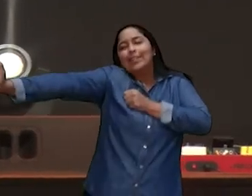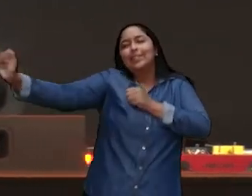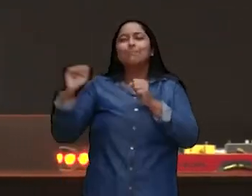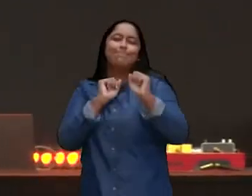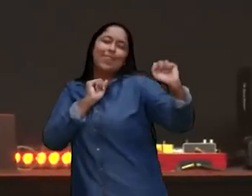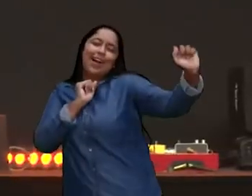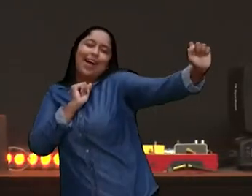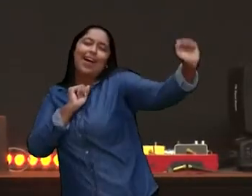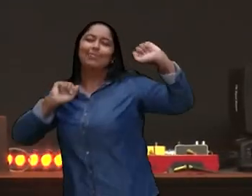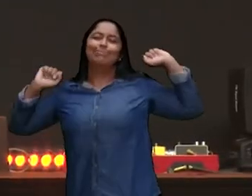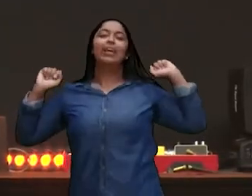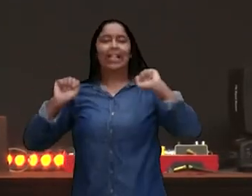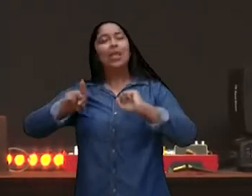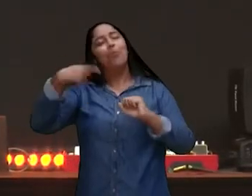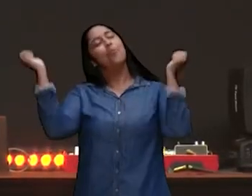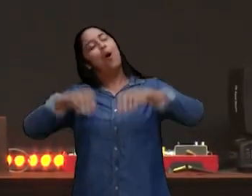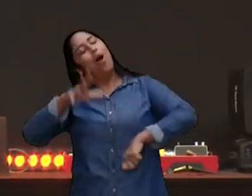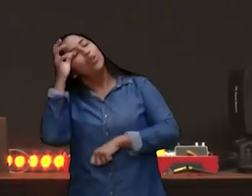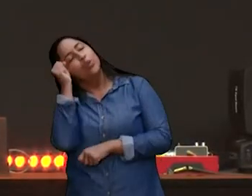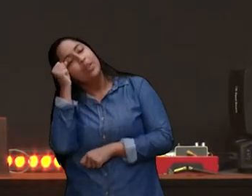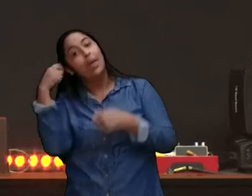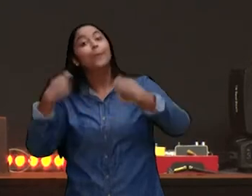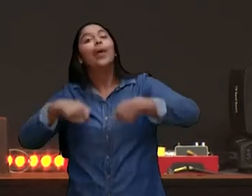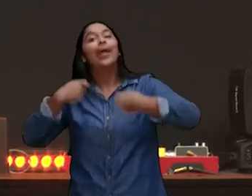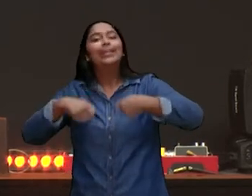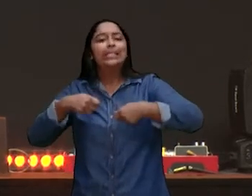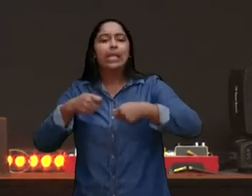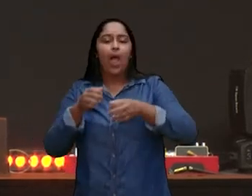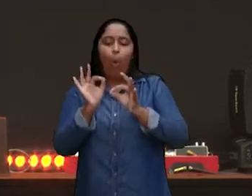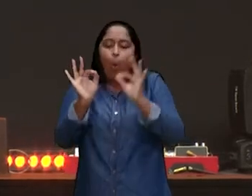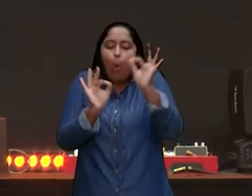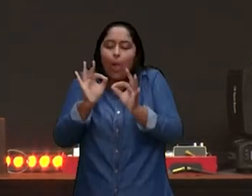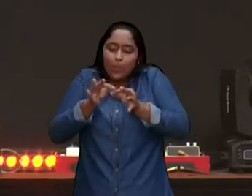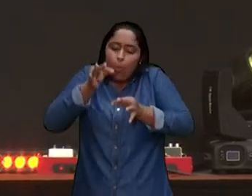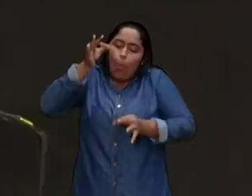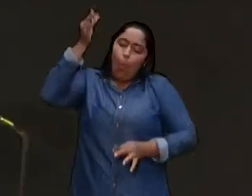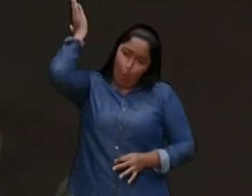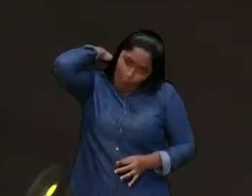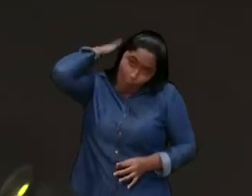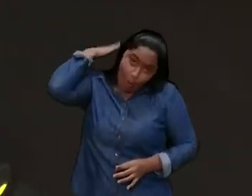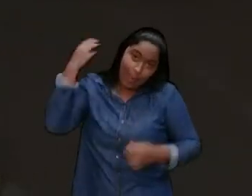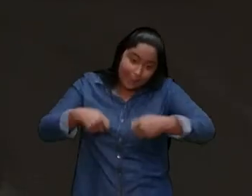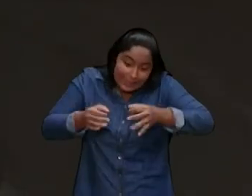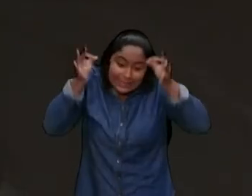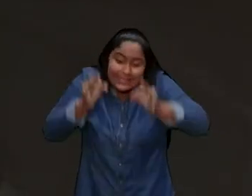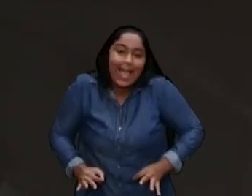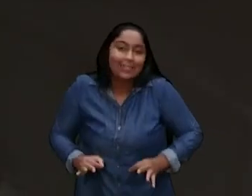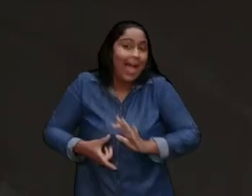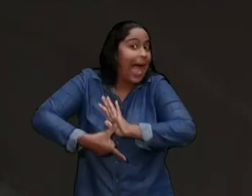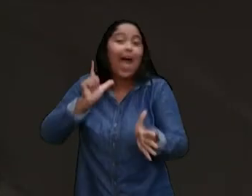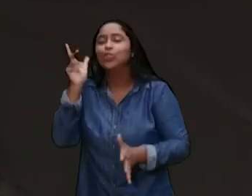eu durmo Eu sempre tenho que dar uma organizada na minha coluna antes de dormir